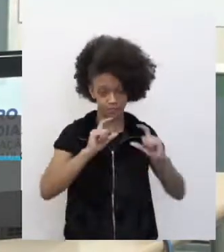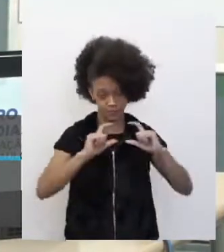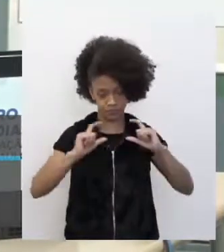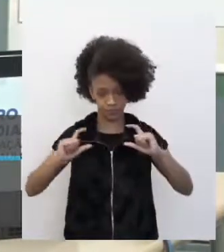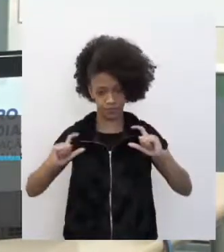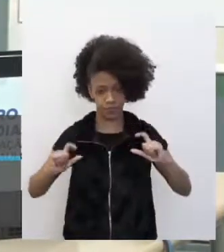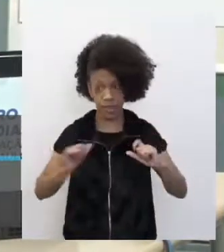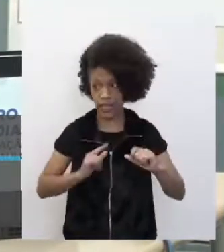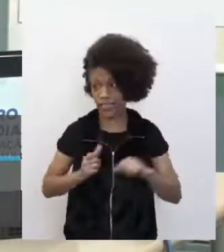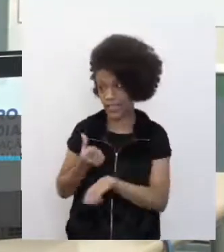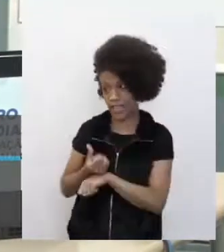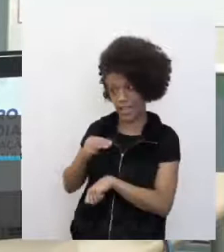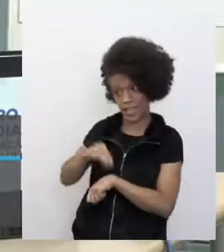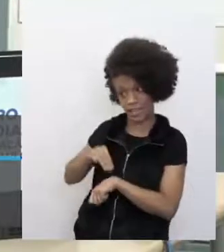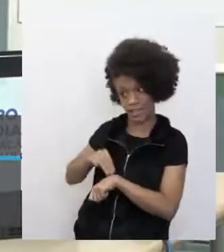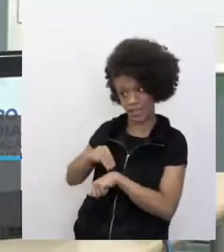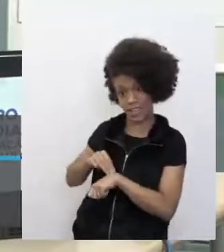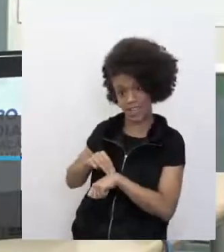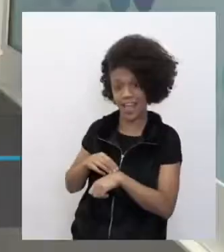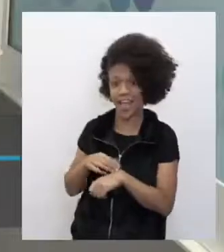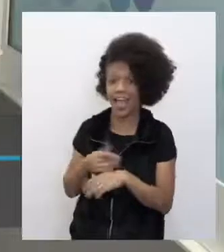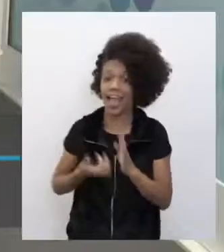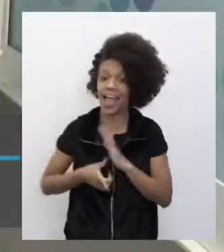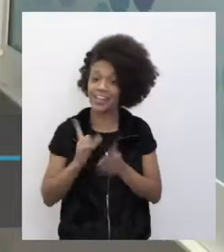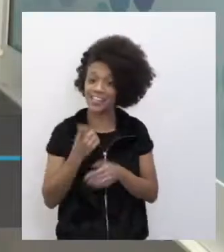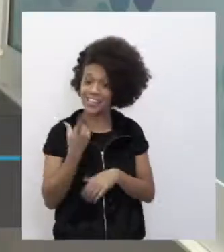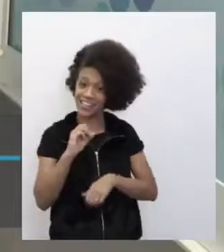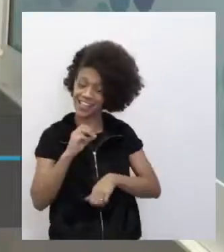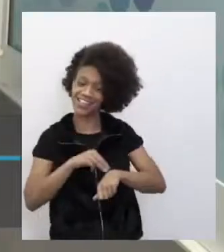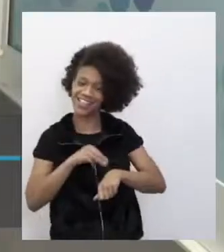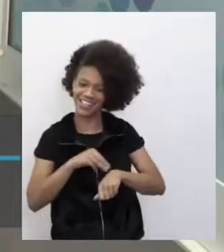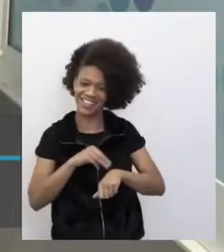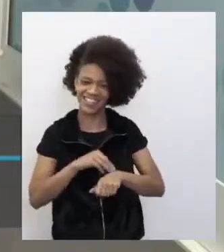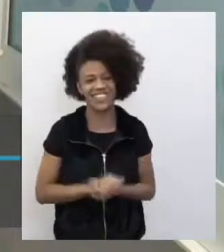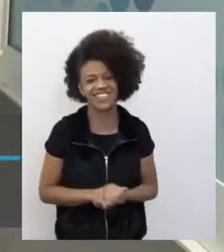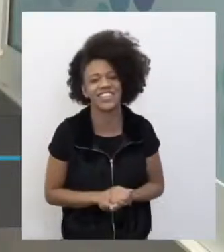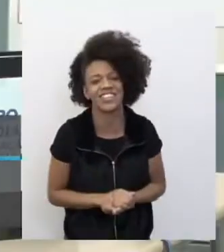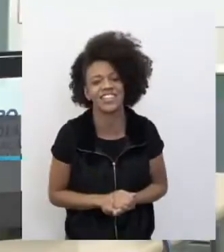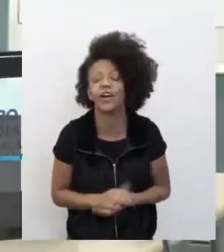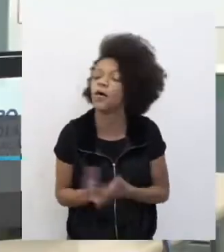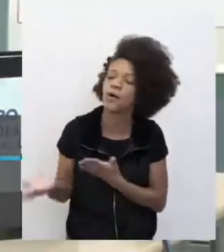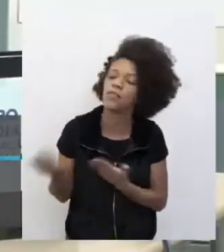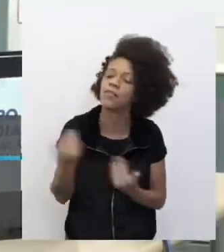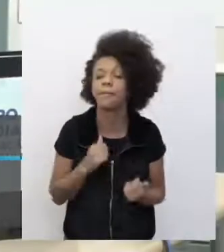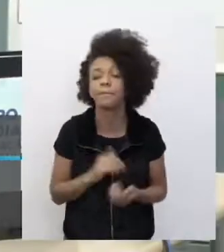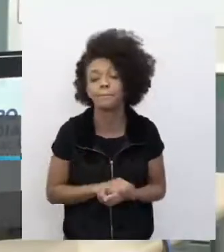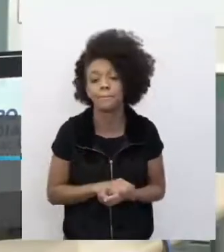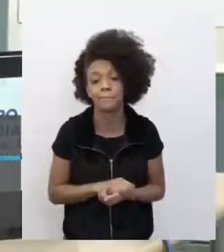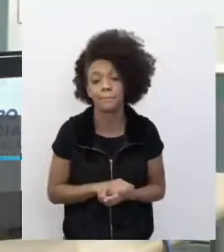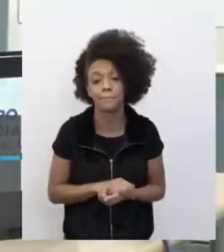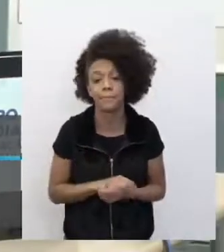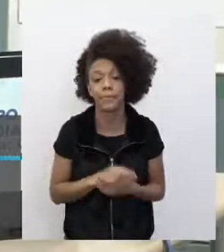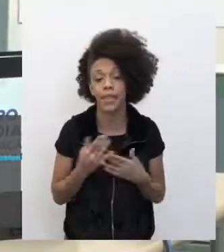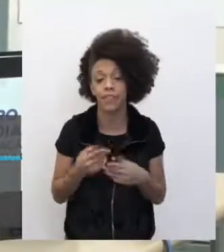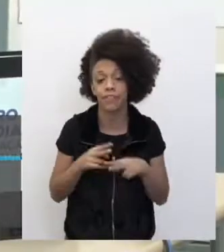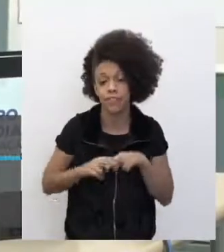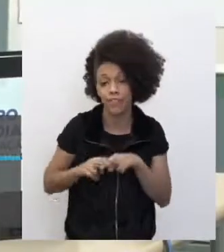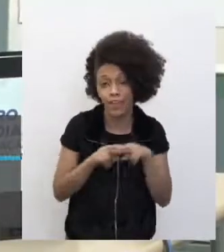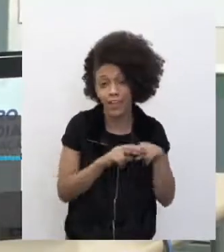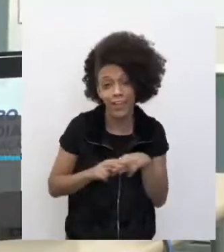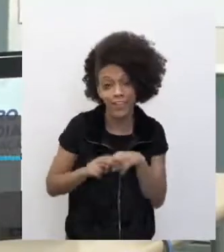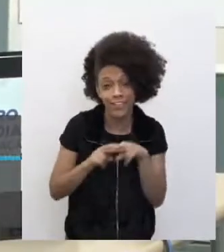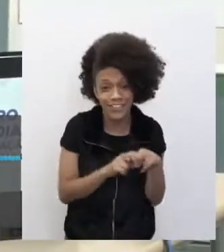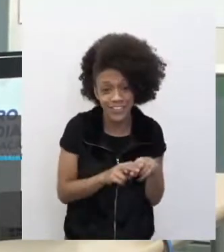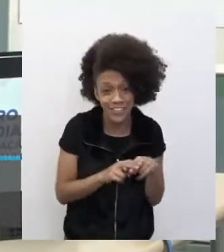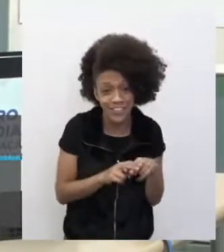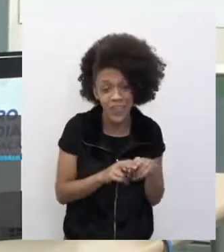tem 6 minutos, a gente tem, era para ter 10 minutos, né, Ed? Vamos lá. Mas bora lá, gente. A gente vai revisar orações